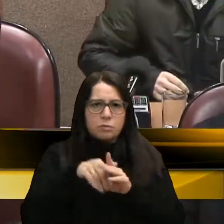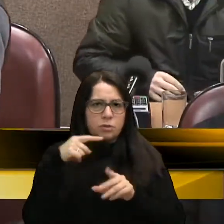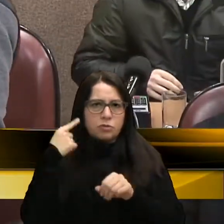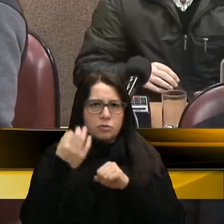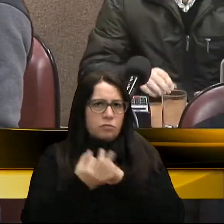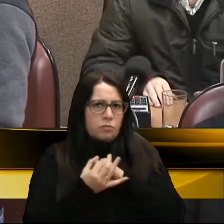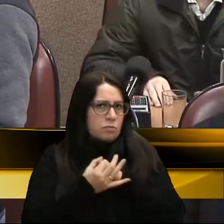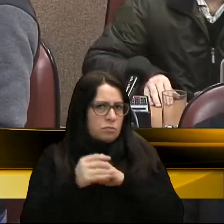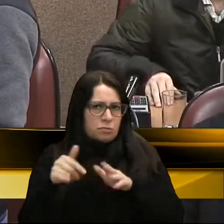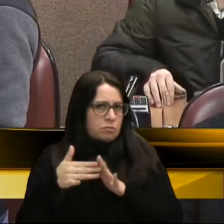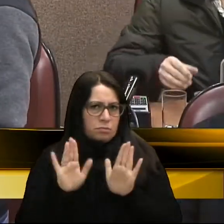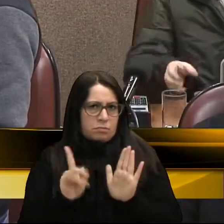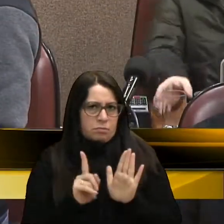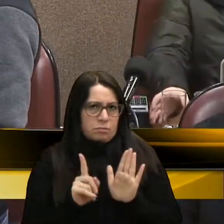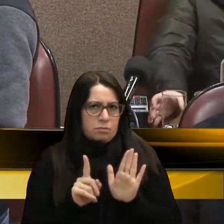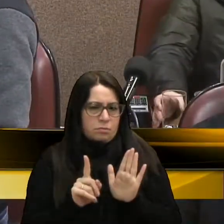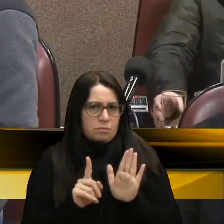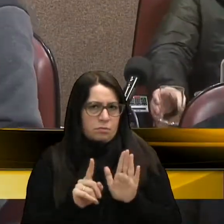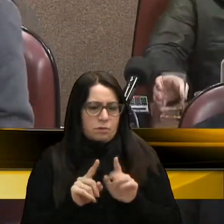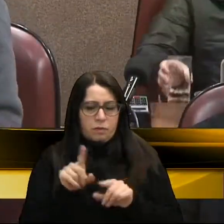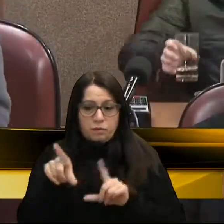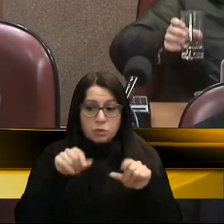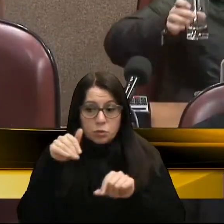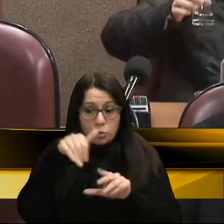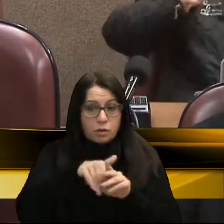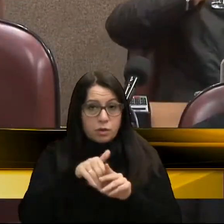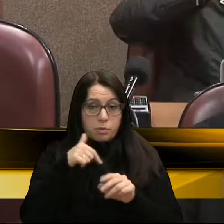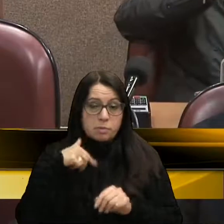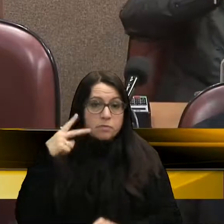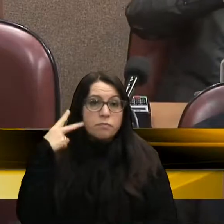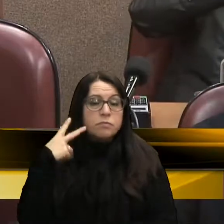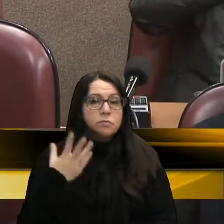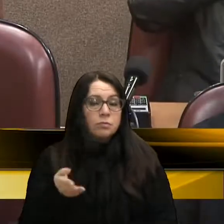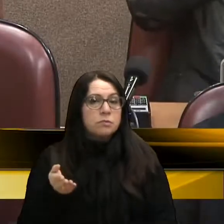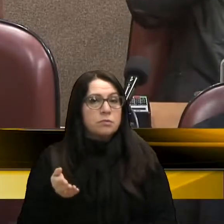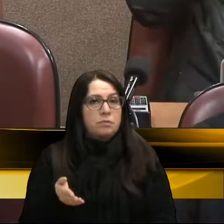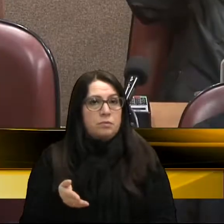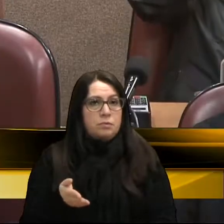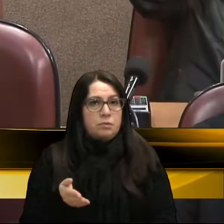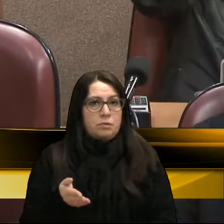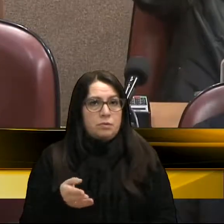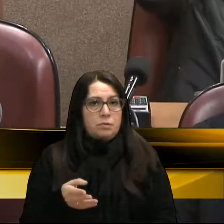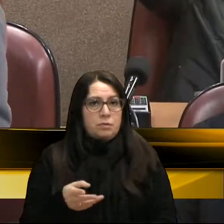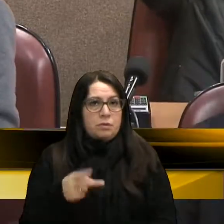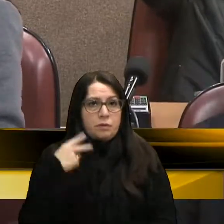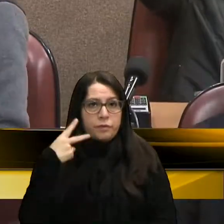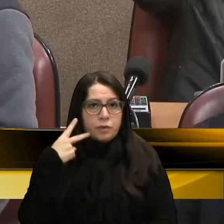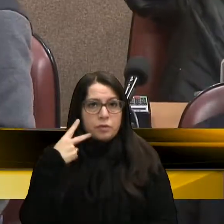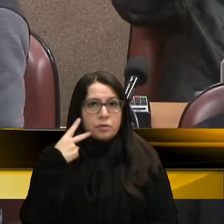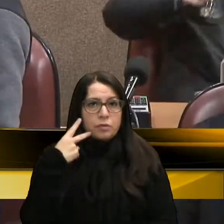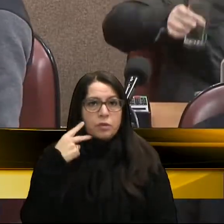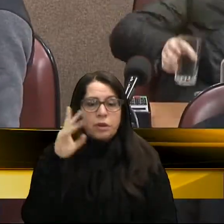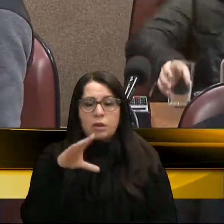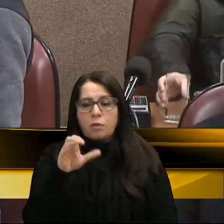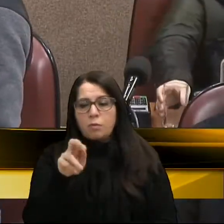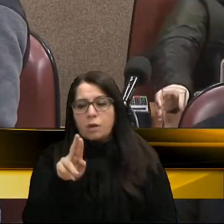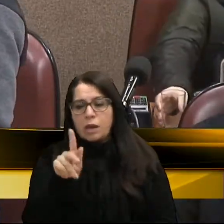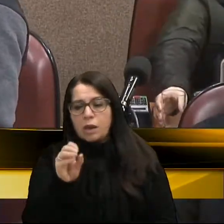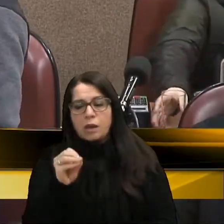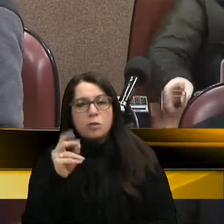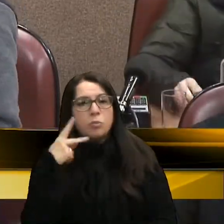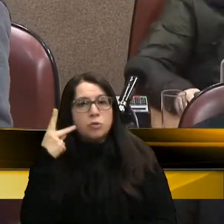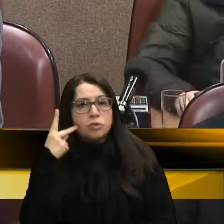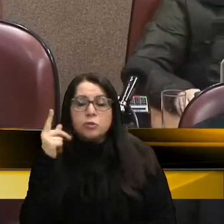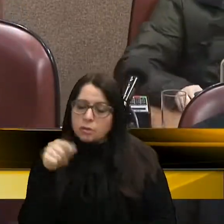nessa casa. Eu fui eleito para ser vereador. E vereador é um cargo político. E